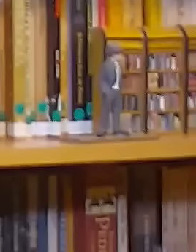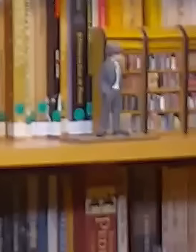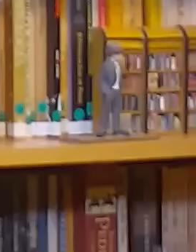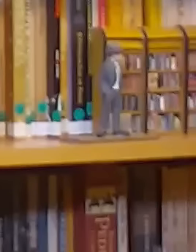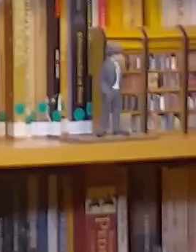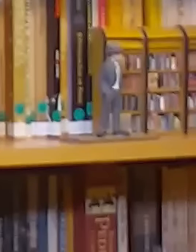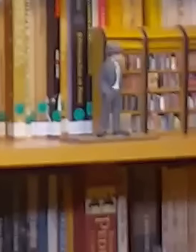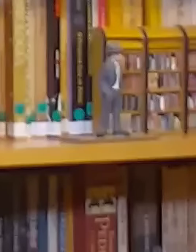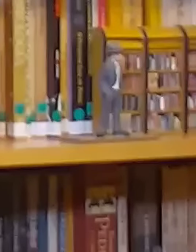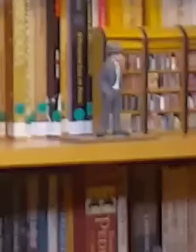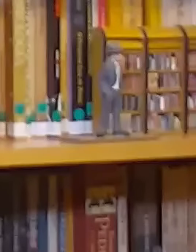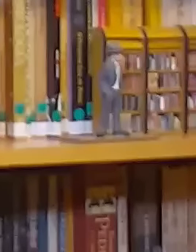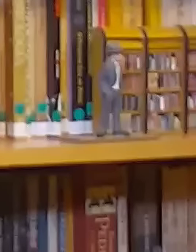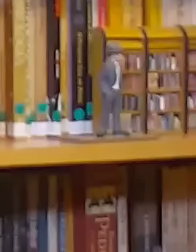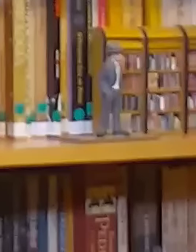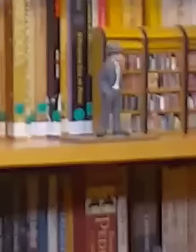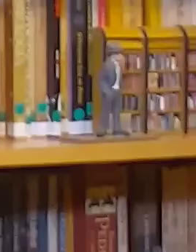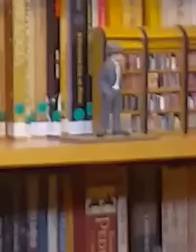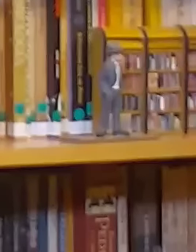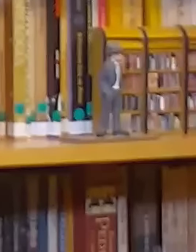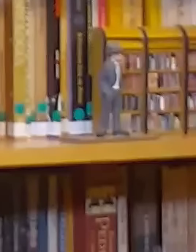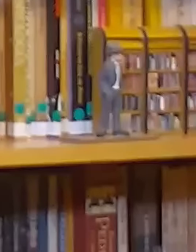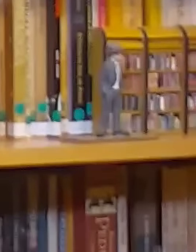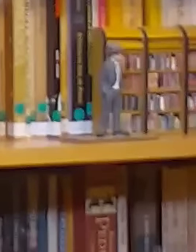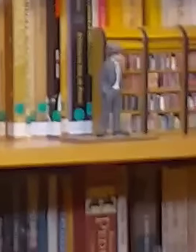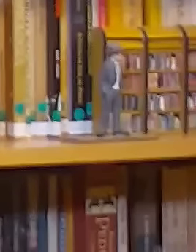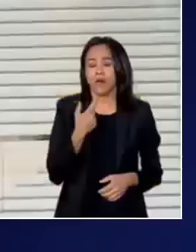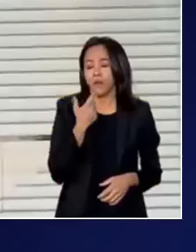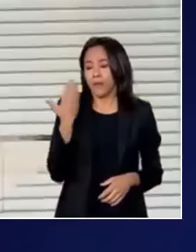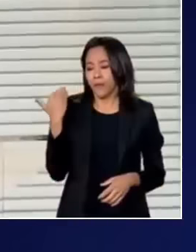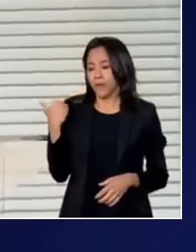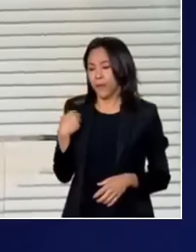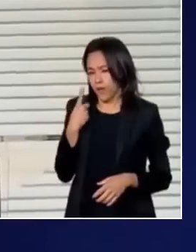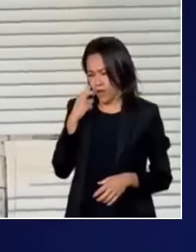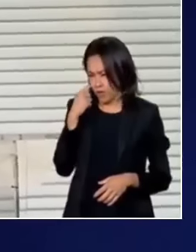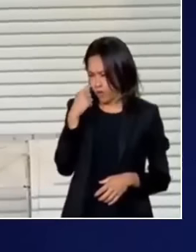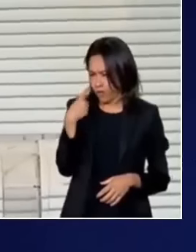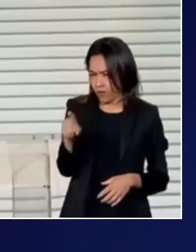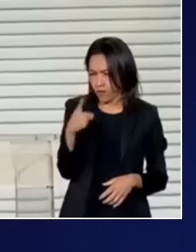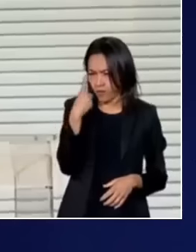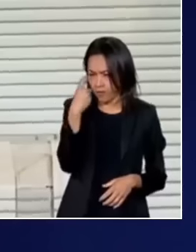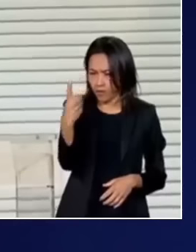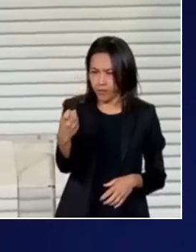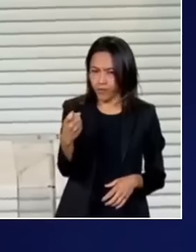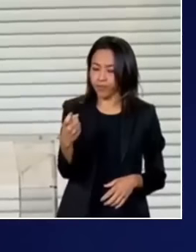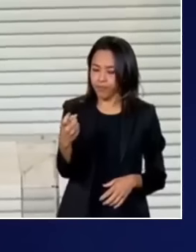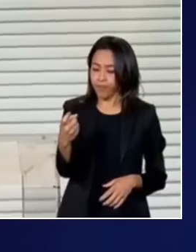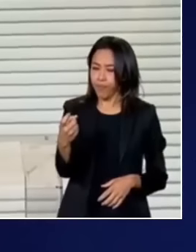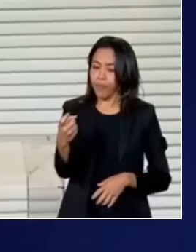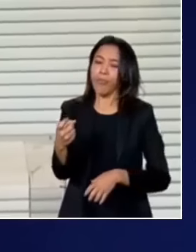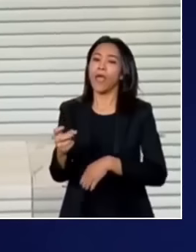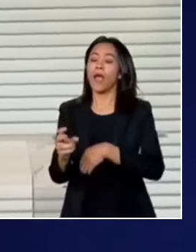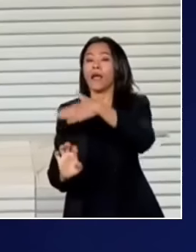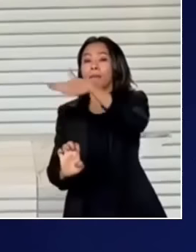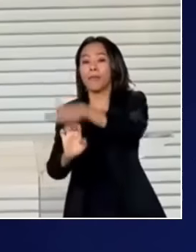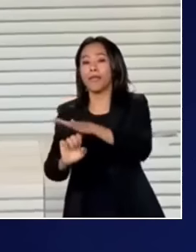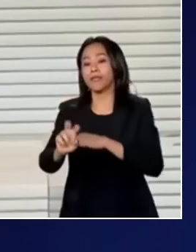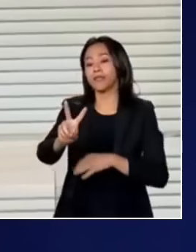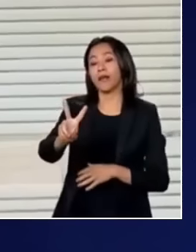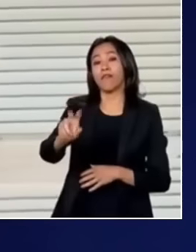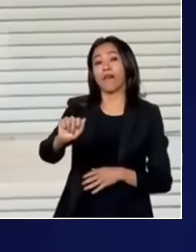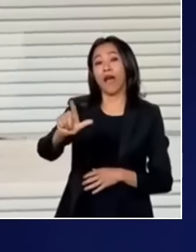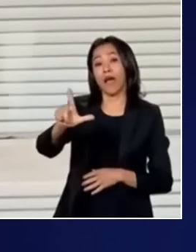Vale tem um vídeo dele falando sobre a Vale vamos lá sim a vale sempre foi uma empresa orgulho do nosso